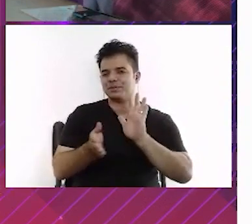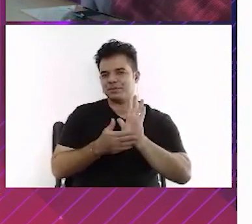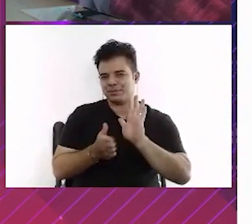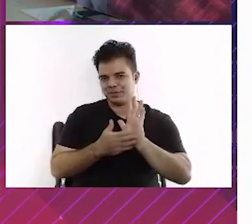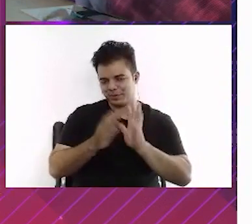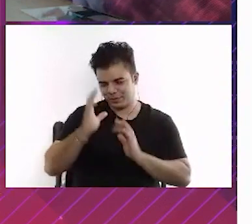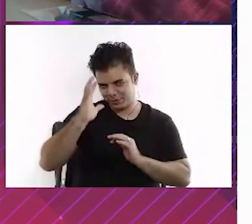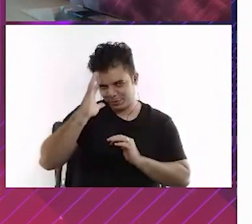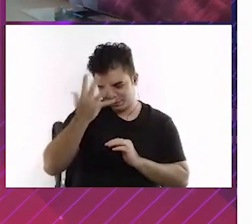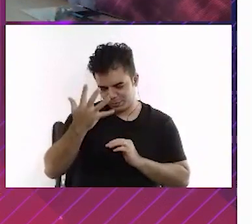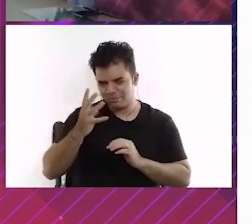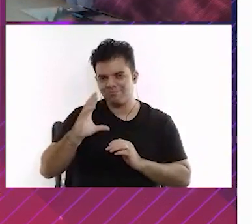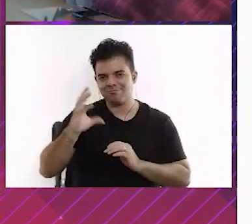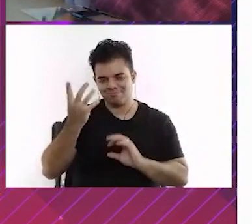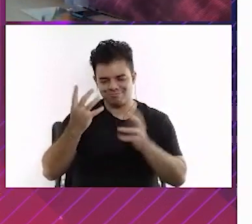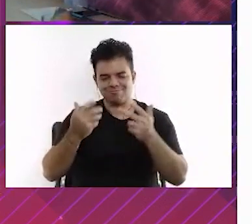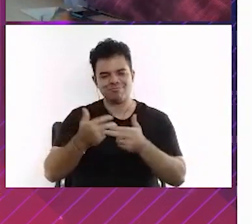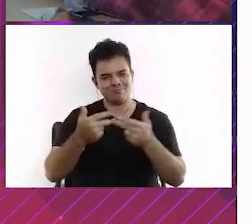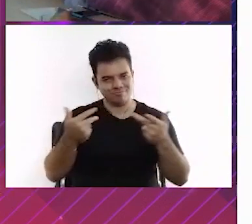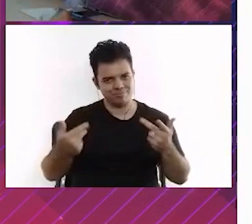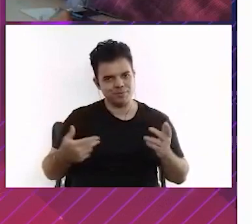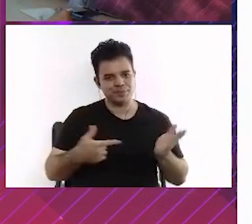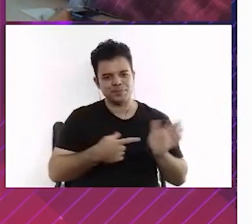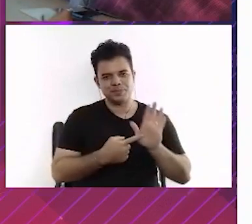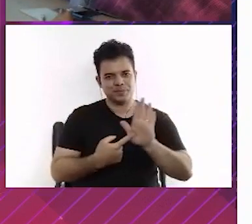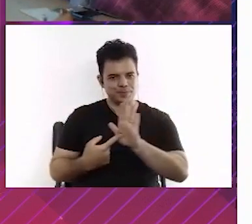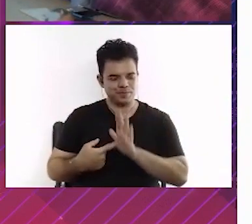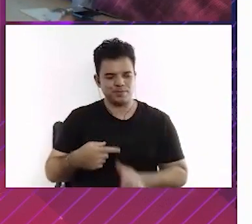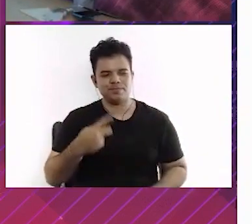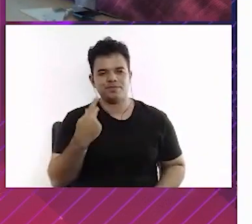dores que estavam sendo apresentadas por eles.